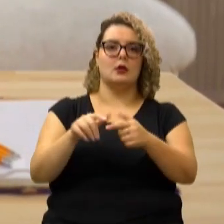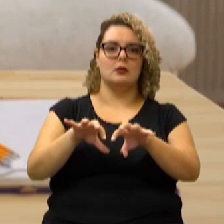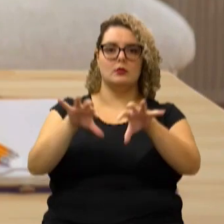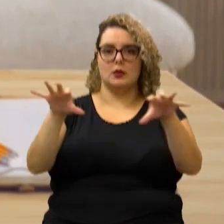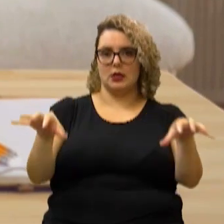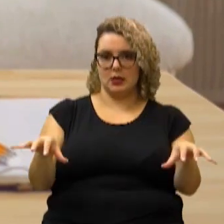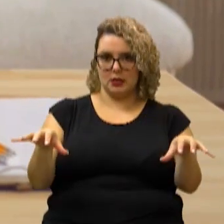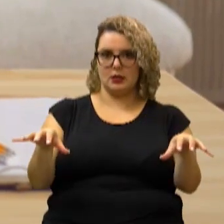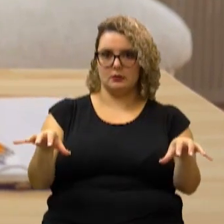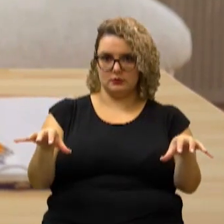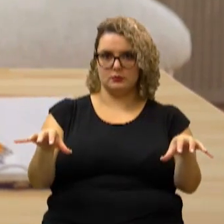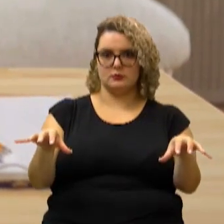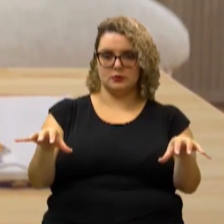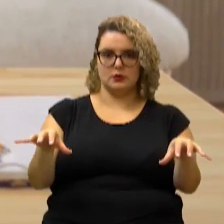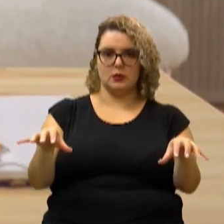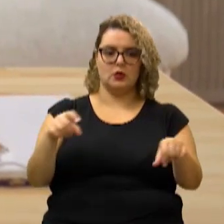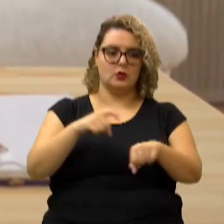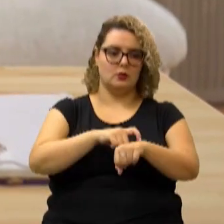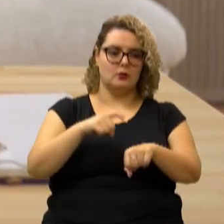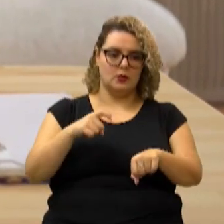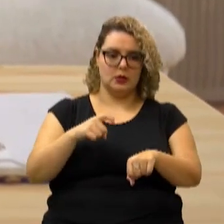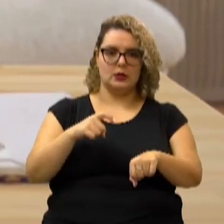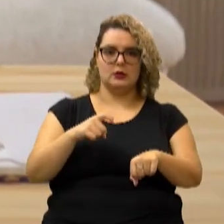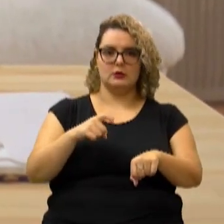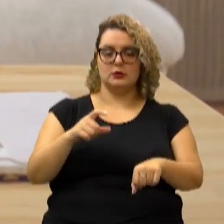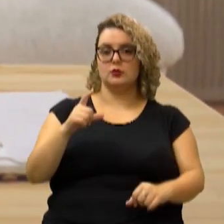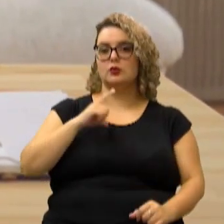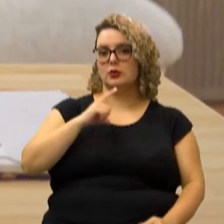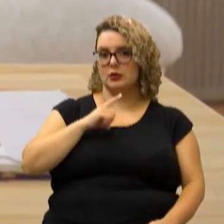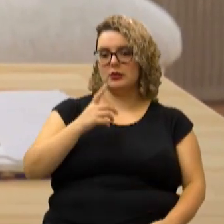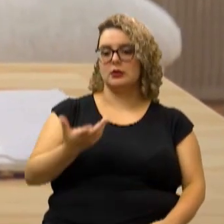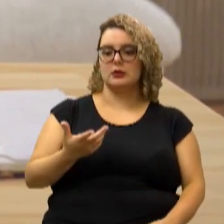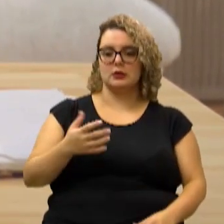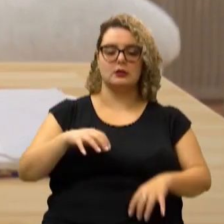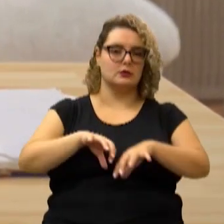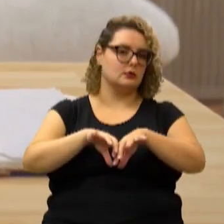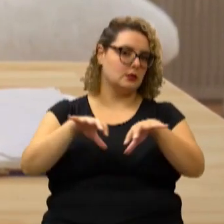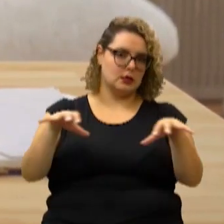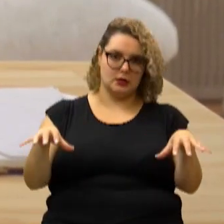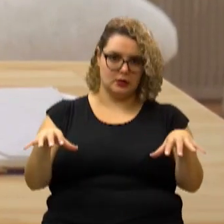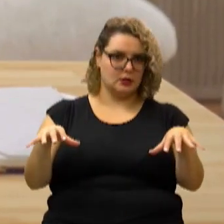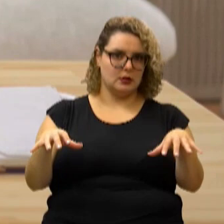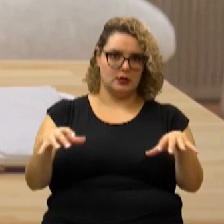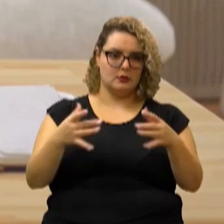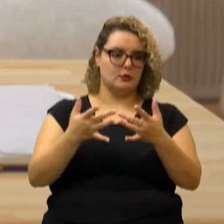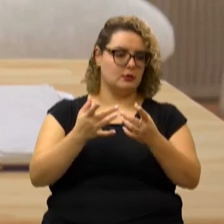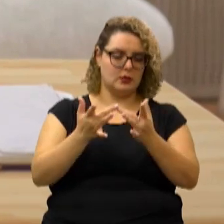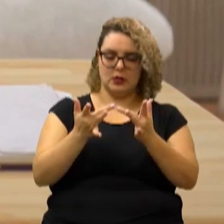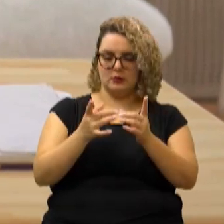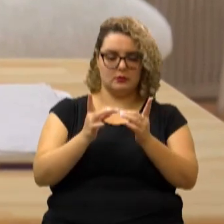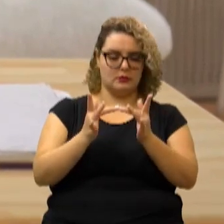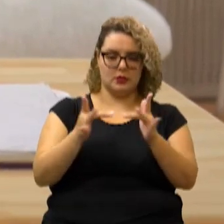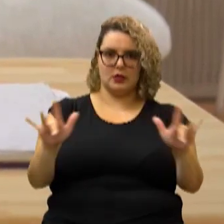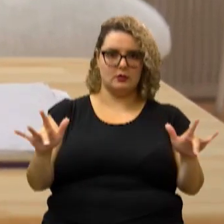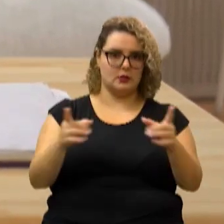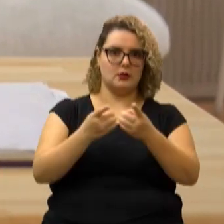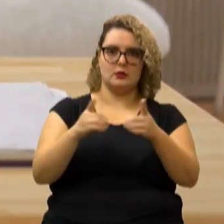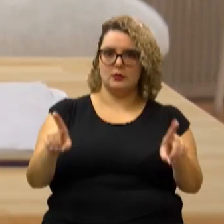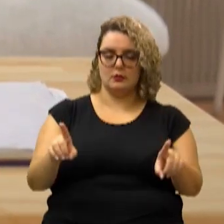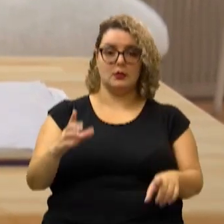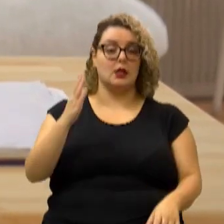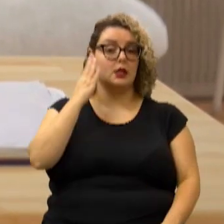divide metade para cada um no momento em que você for eventualmente se separar ou até para você entender o que